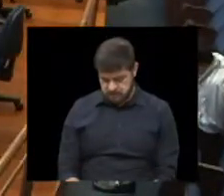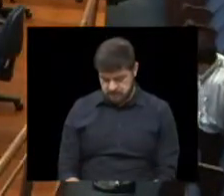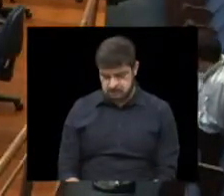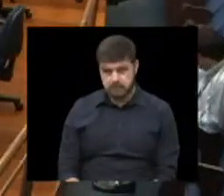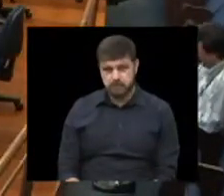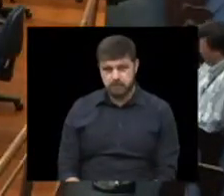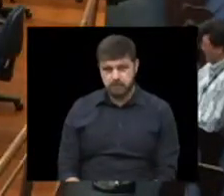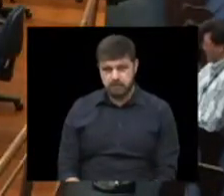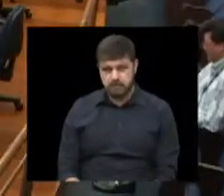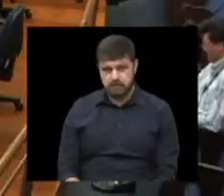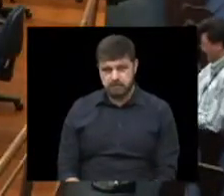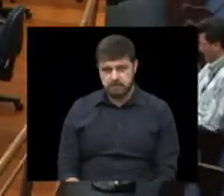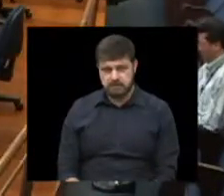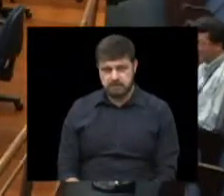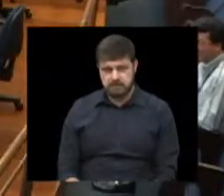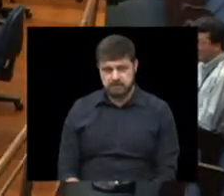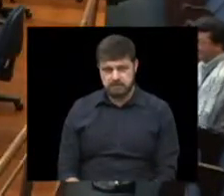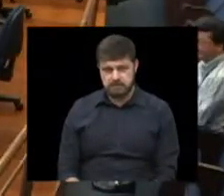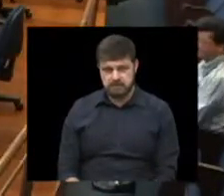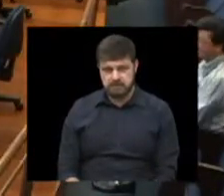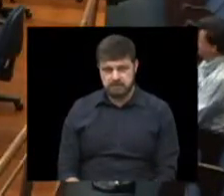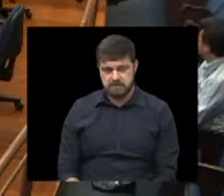Eu vou ter uma reunião agora.